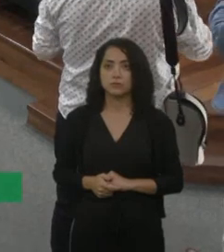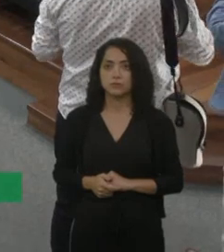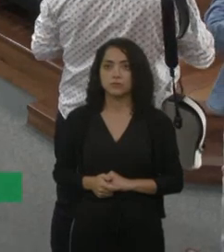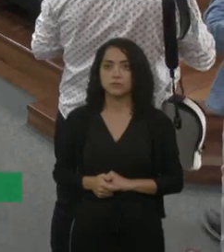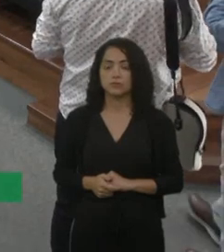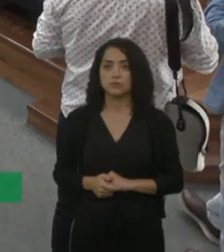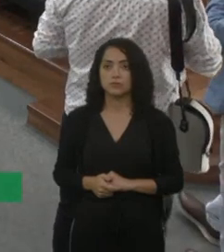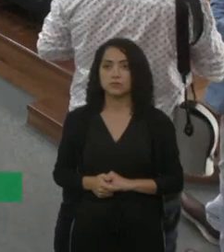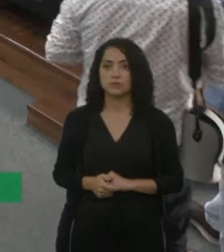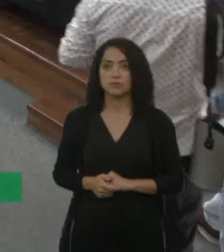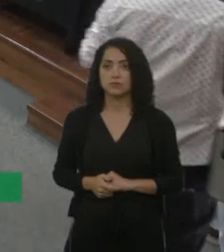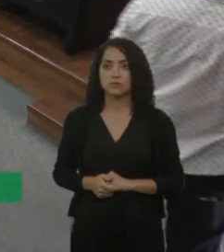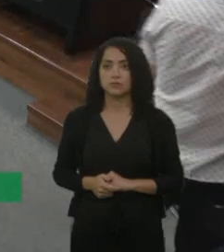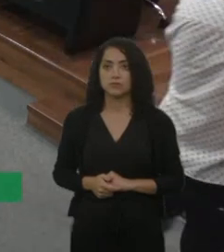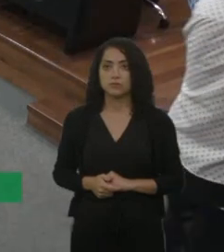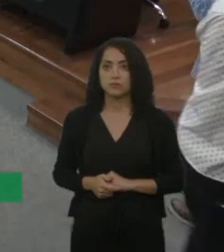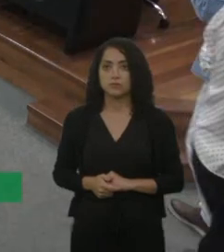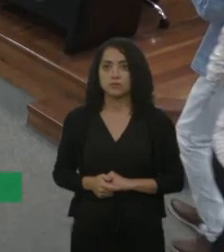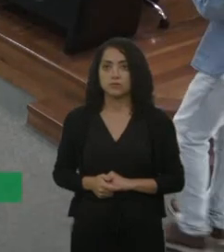mais das doenças raras.